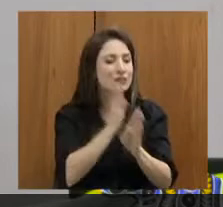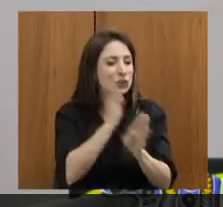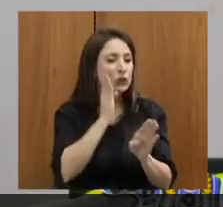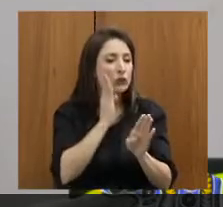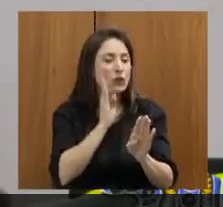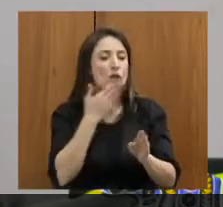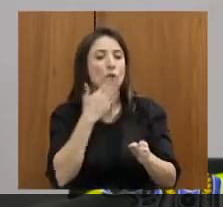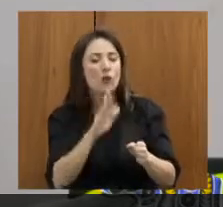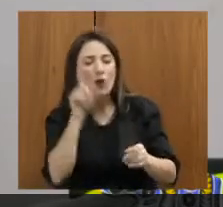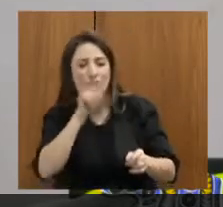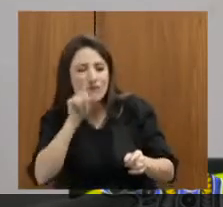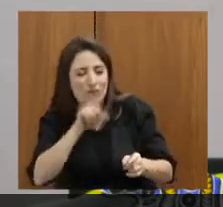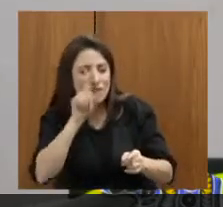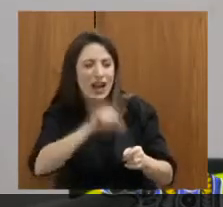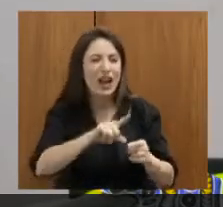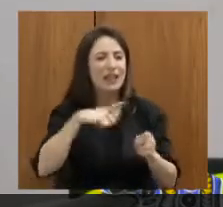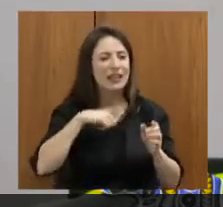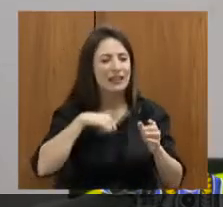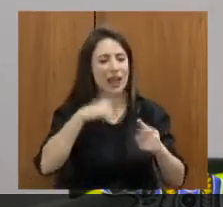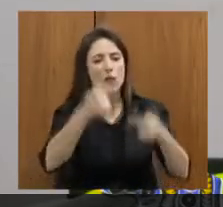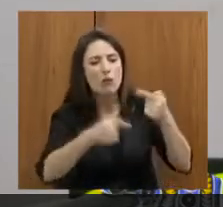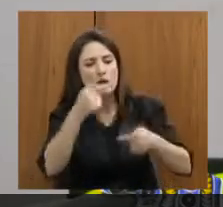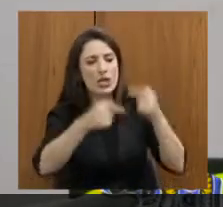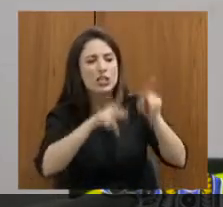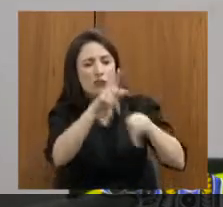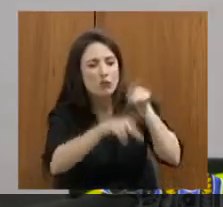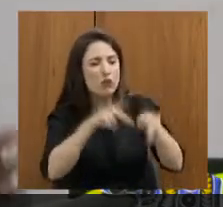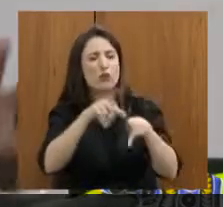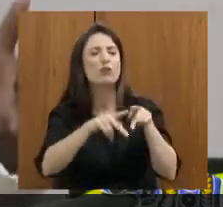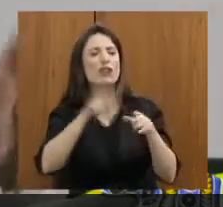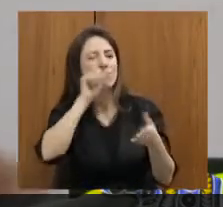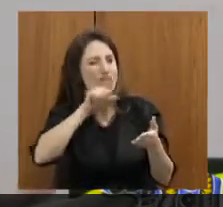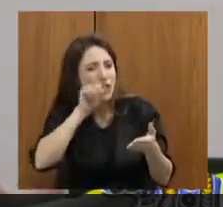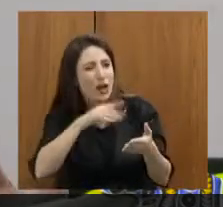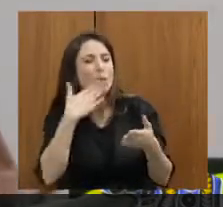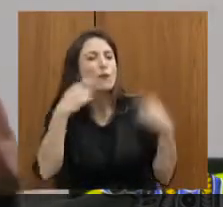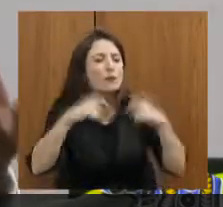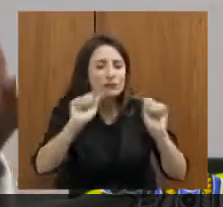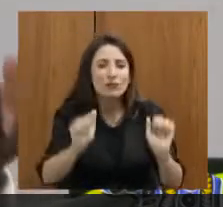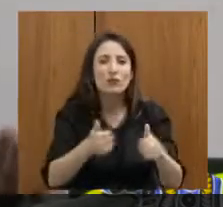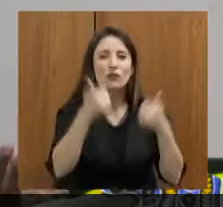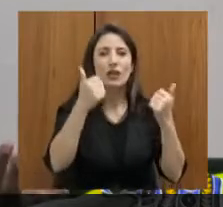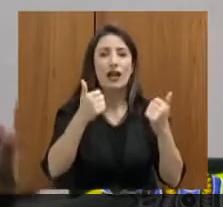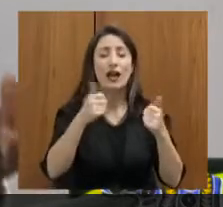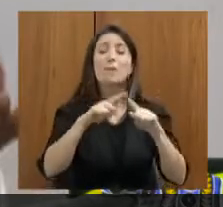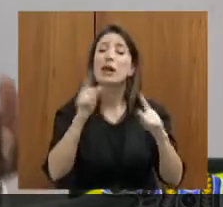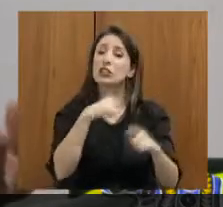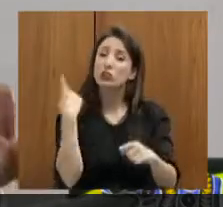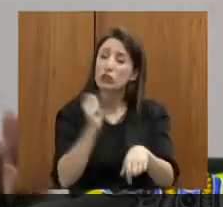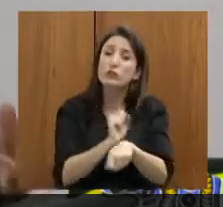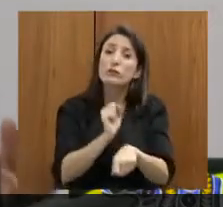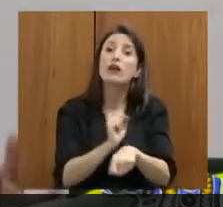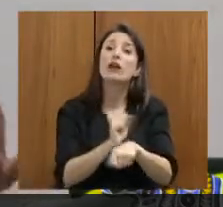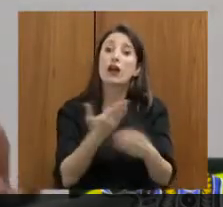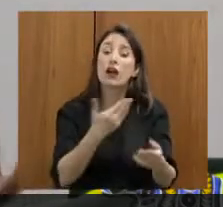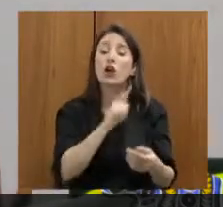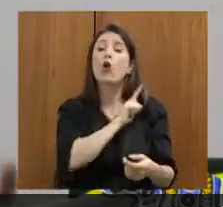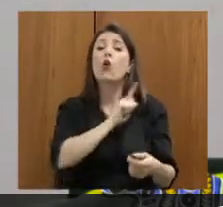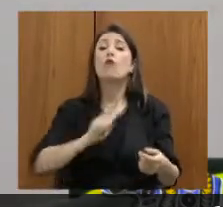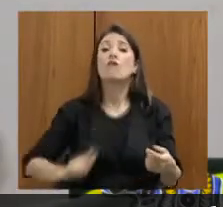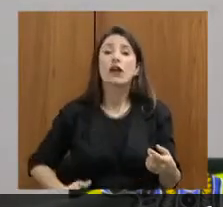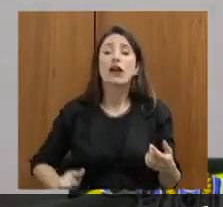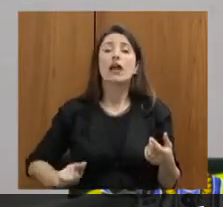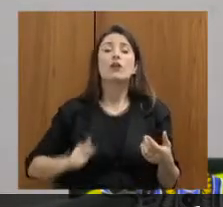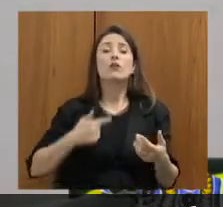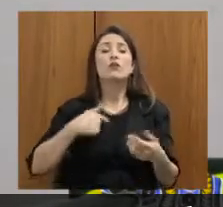que existem nas políticas avançar mas quando a gente ouvir o estado a gente tá esperando que o Governo está diga